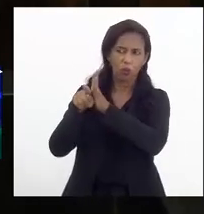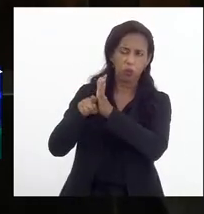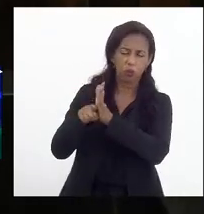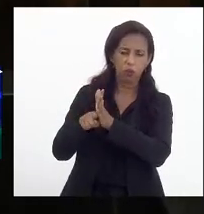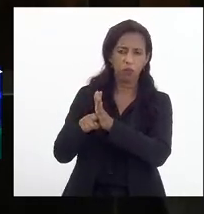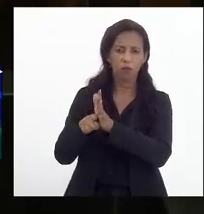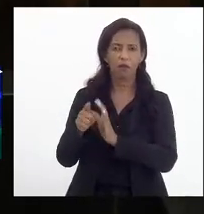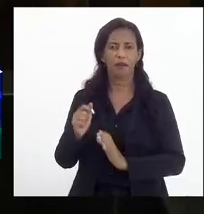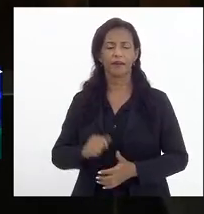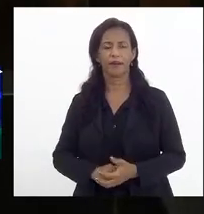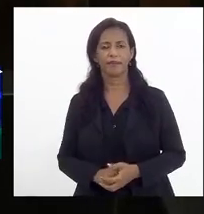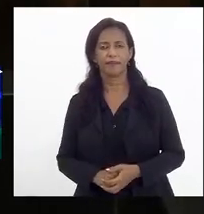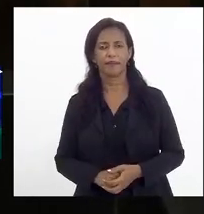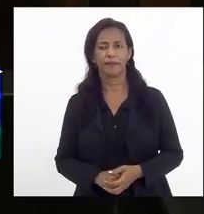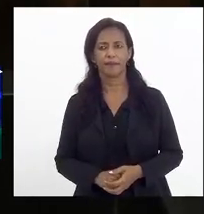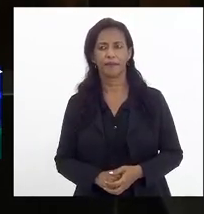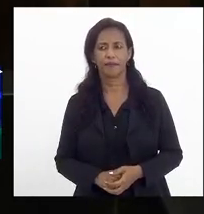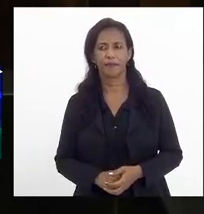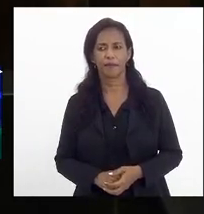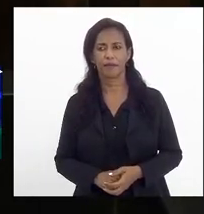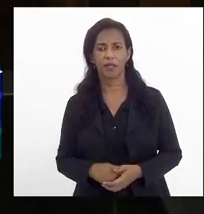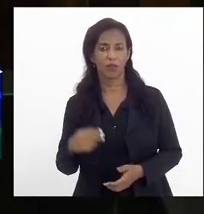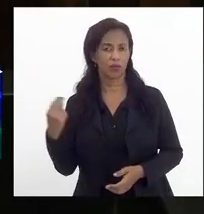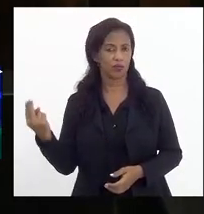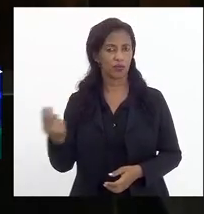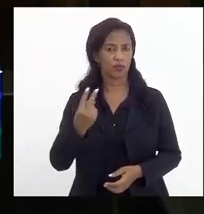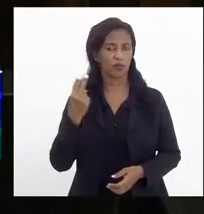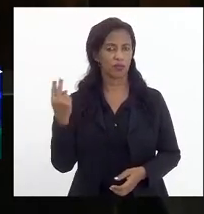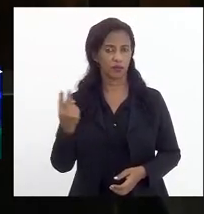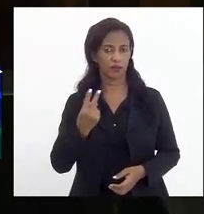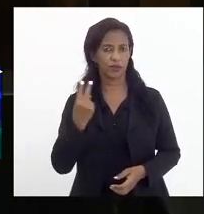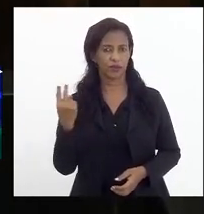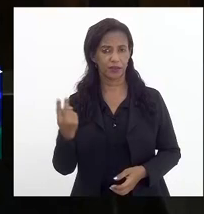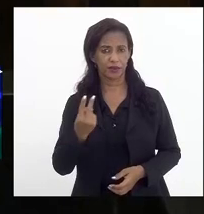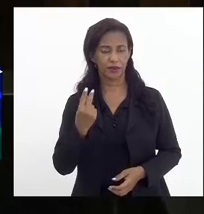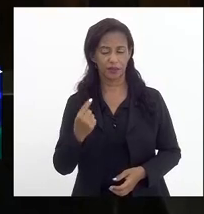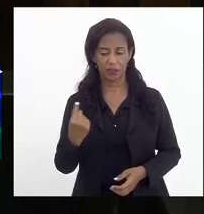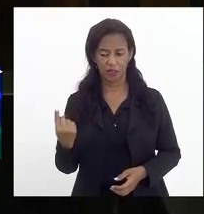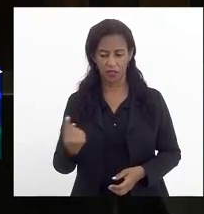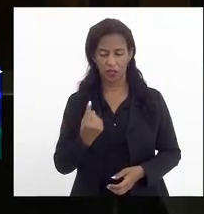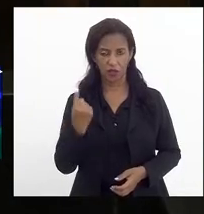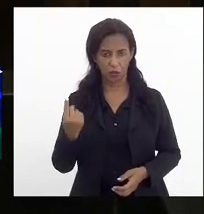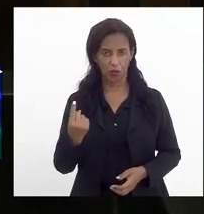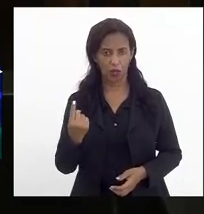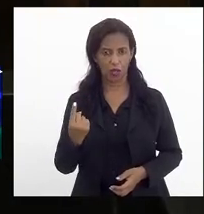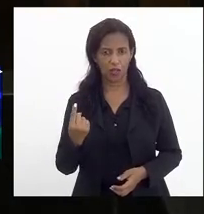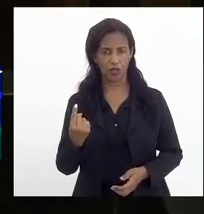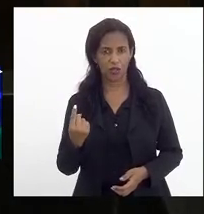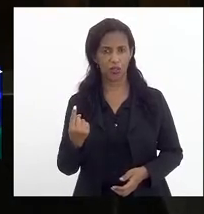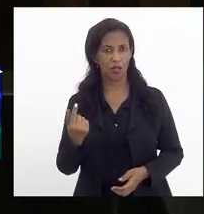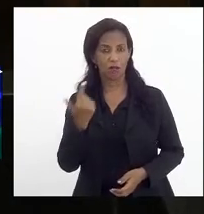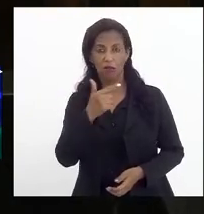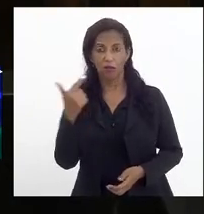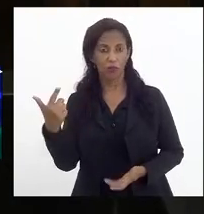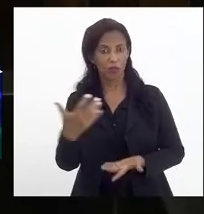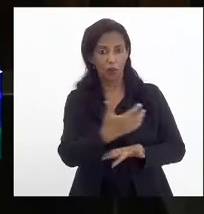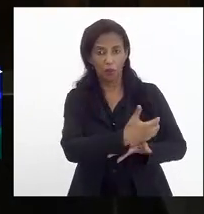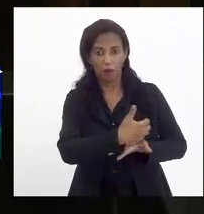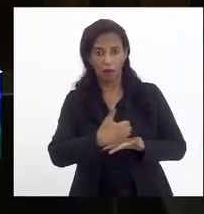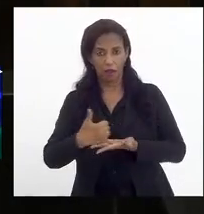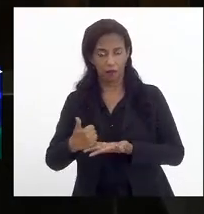que a previsão dos valores o que nós Deixaremos de arrecadar